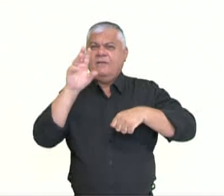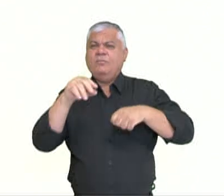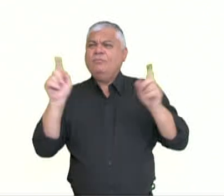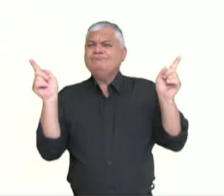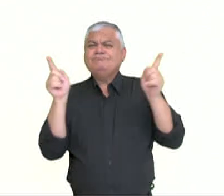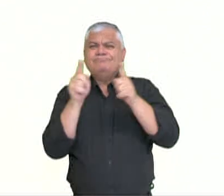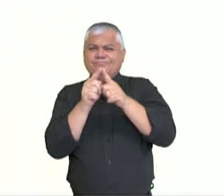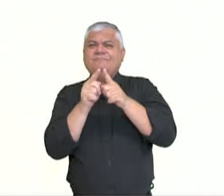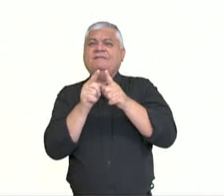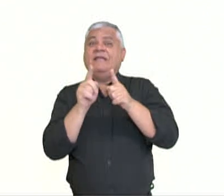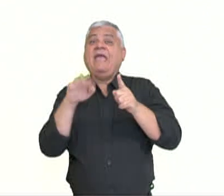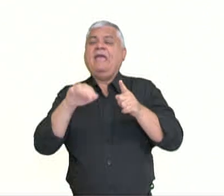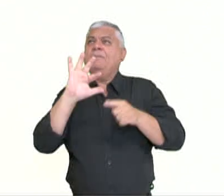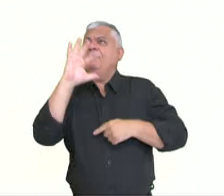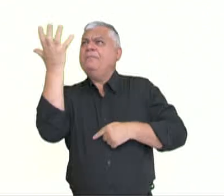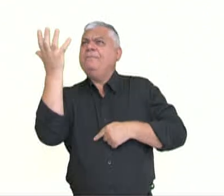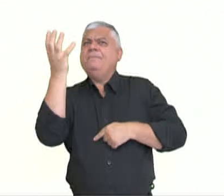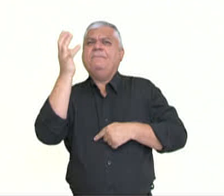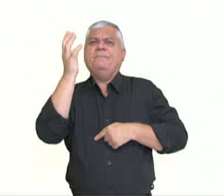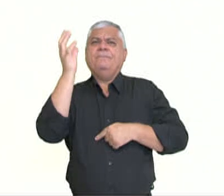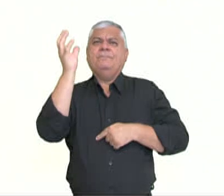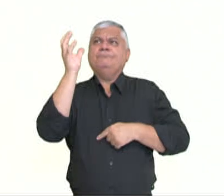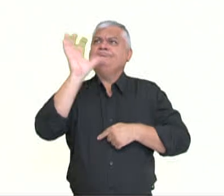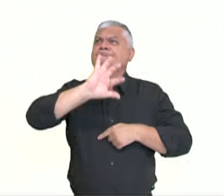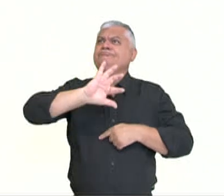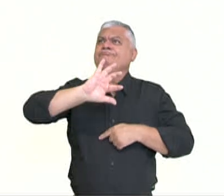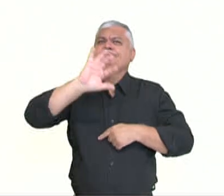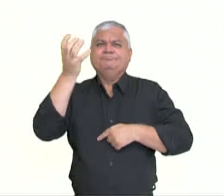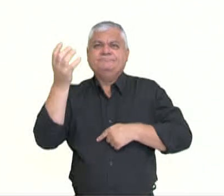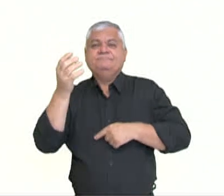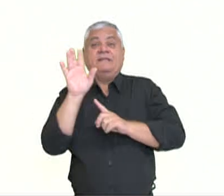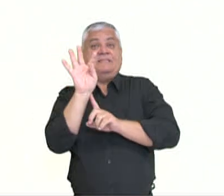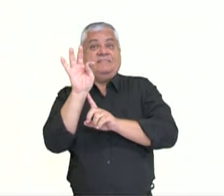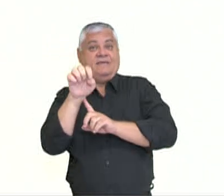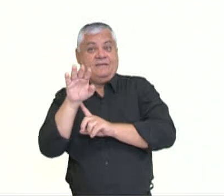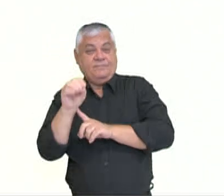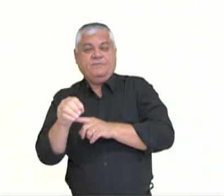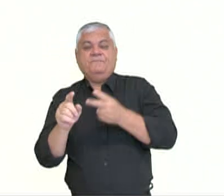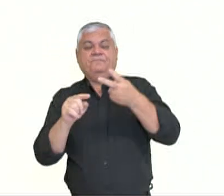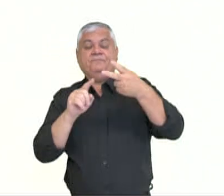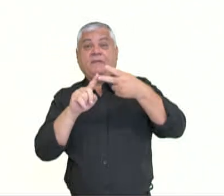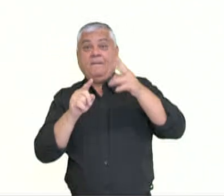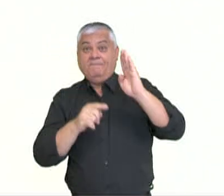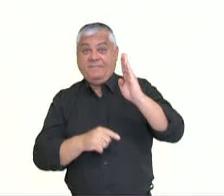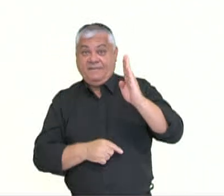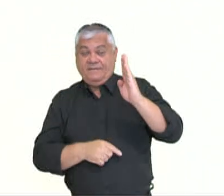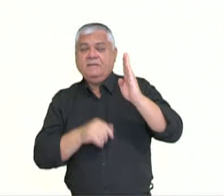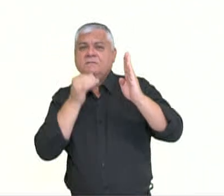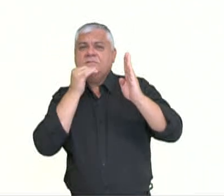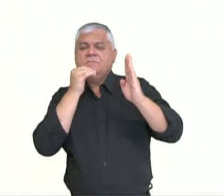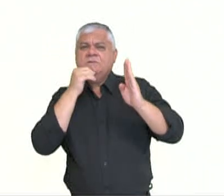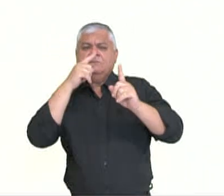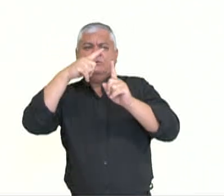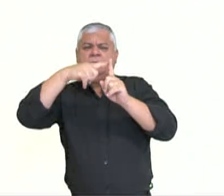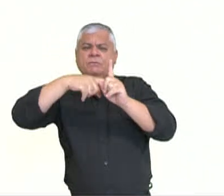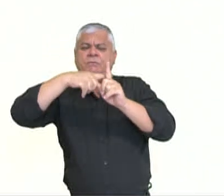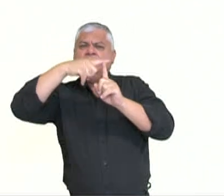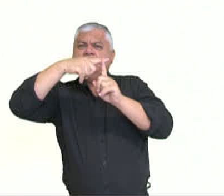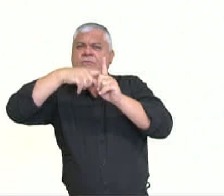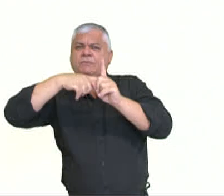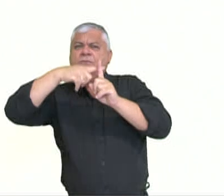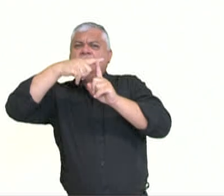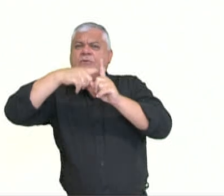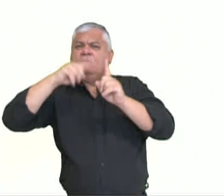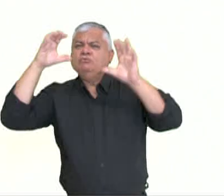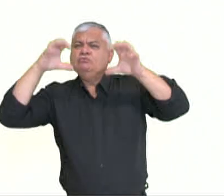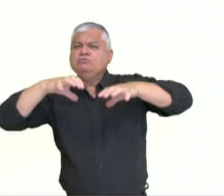prazo, eu estou falando do tempo atmosférico. Quando eu falo lá de analisar as médias de temperatura, quantidade